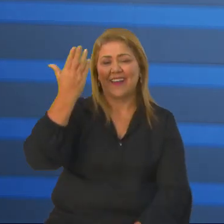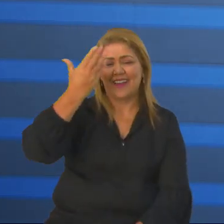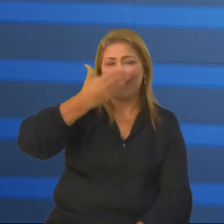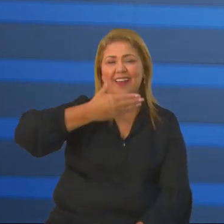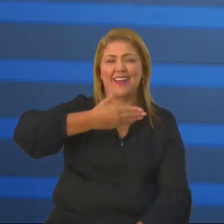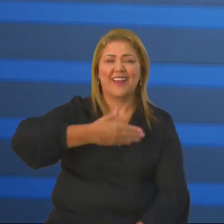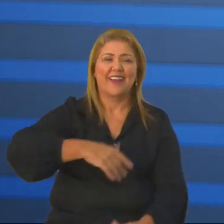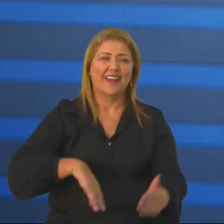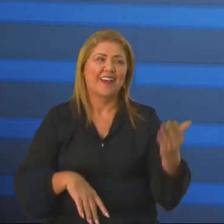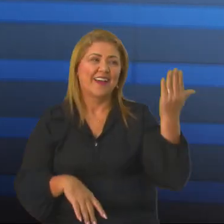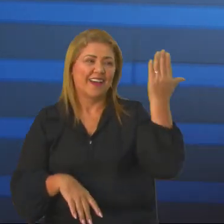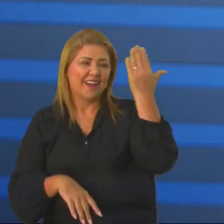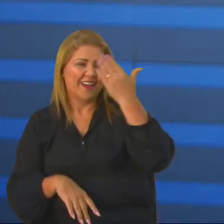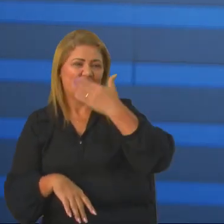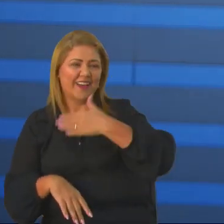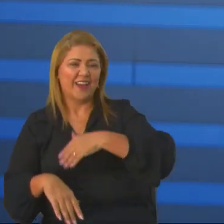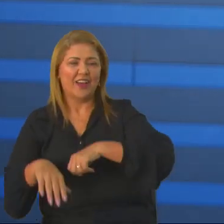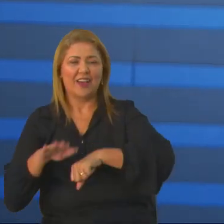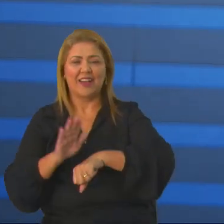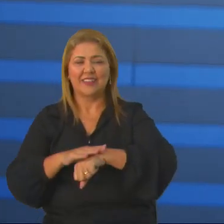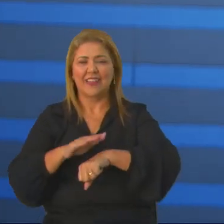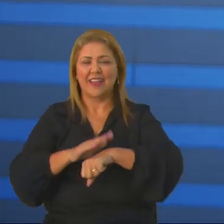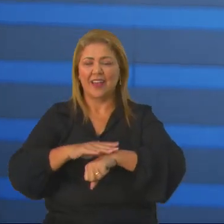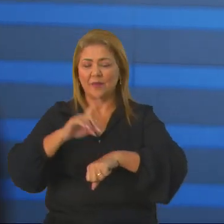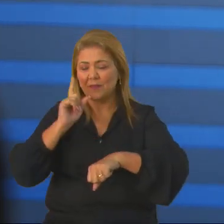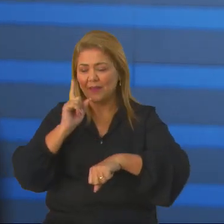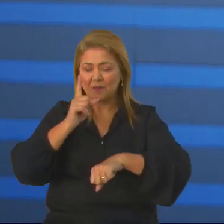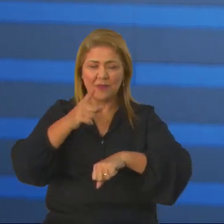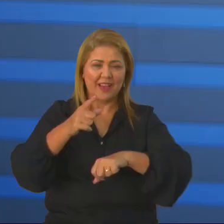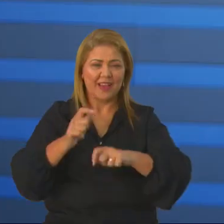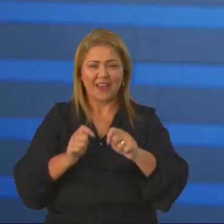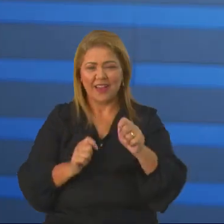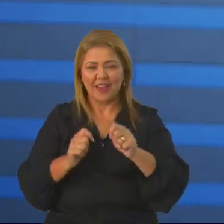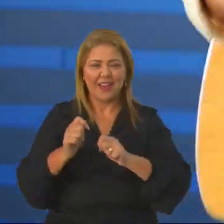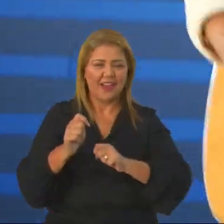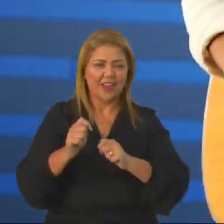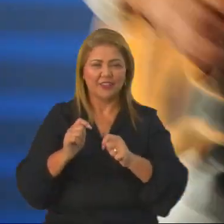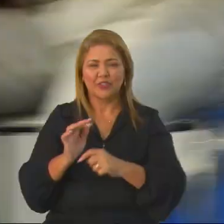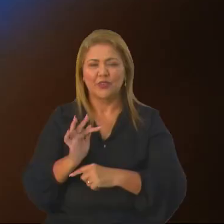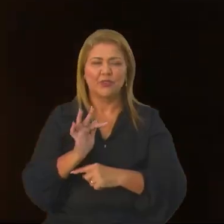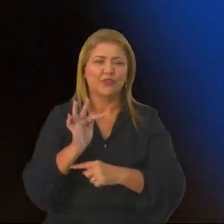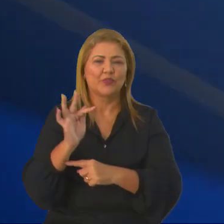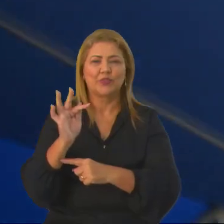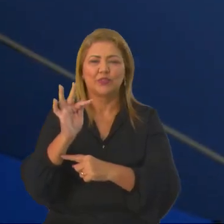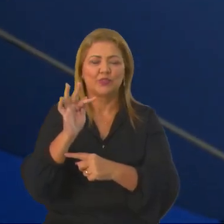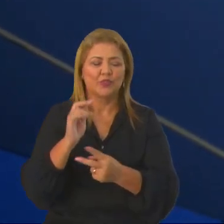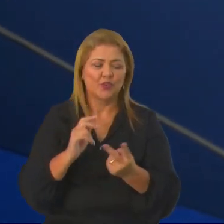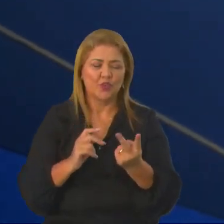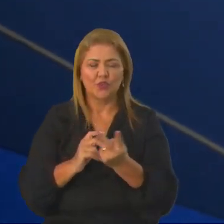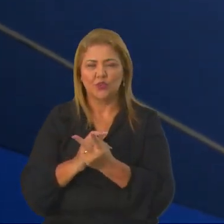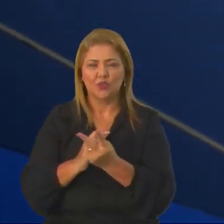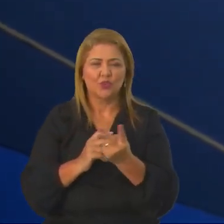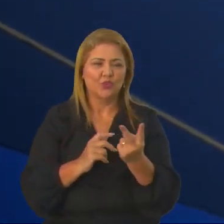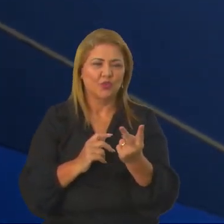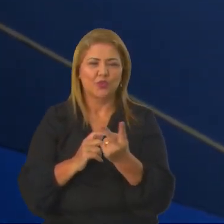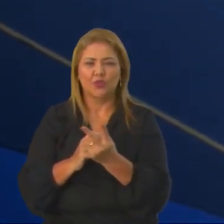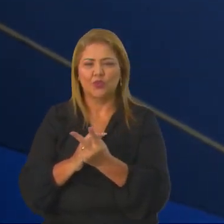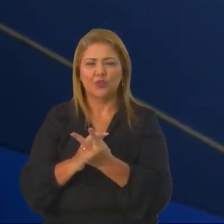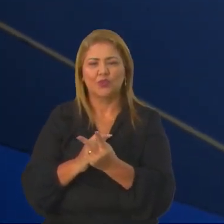o tempo é o senhor dos dois destinos, dos dois